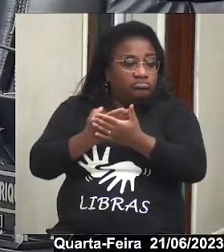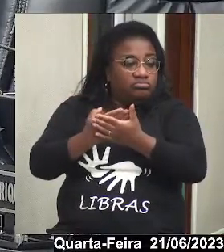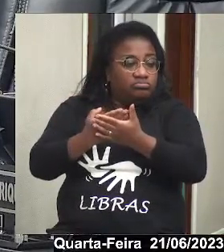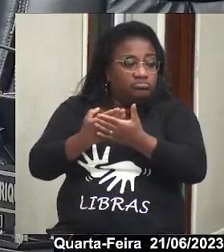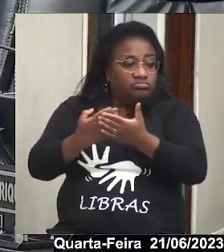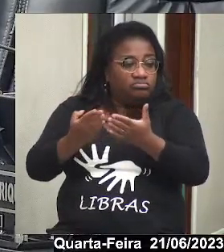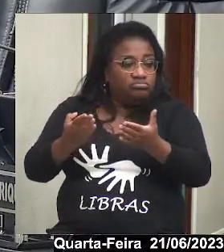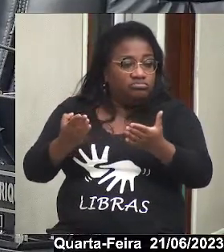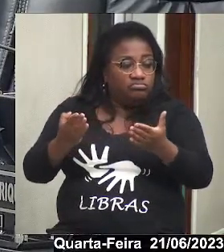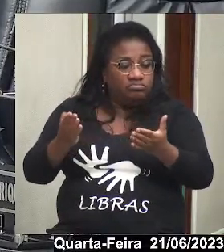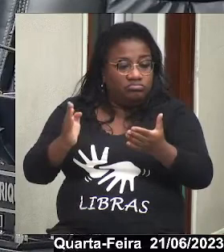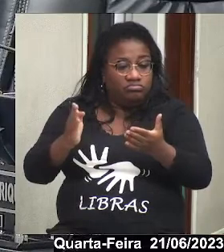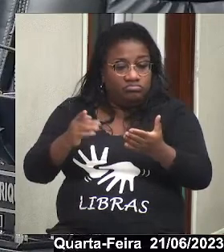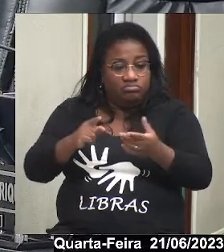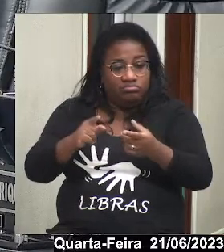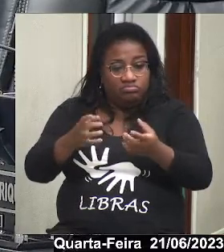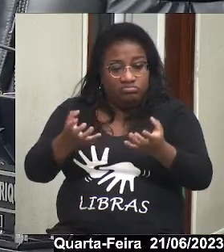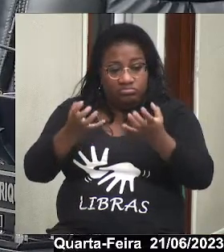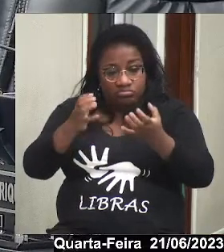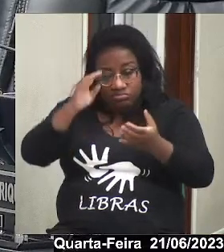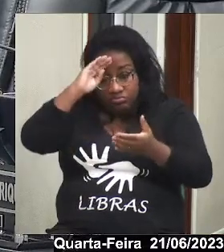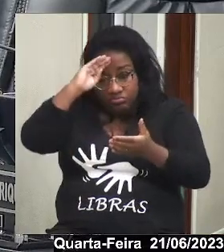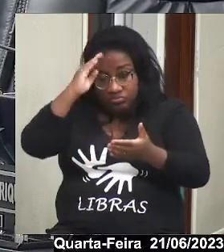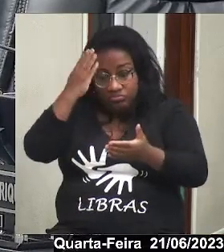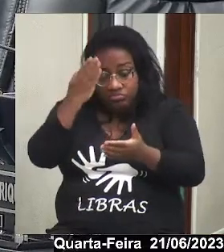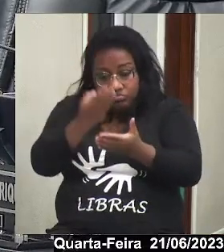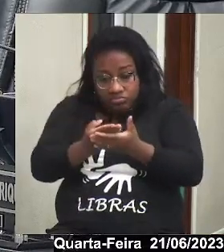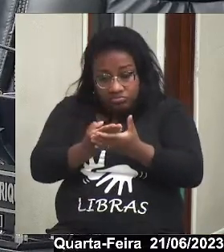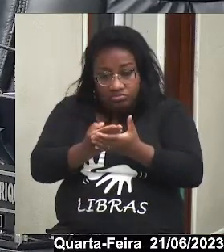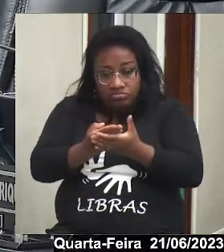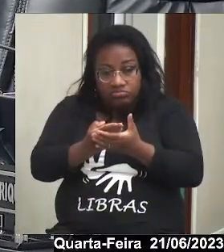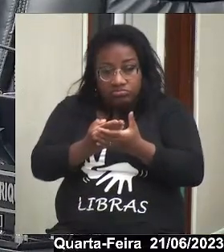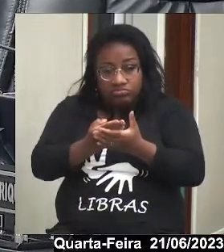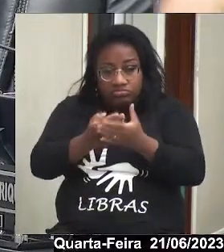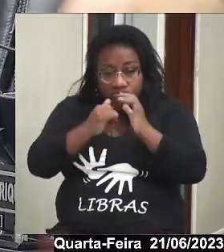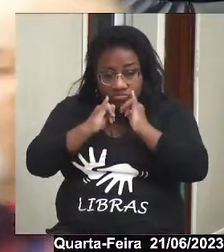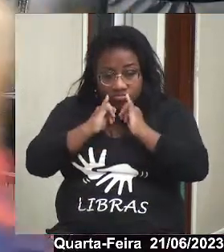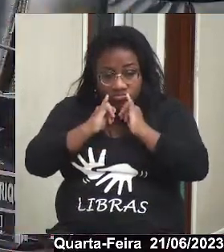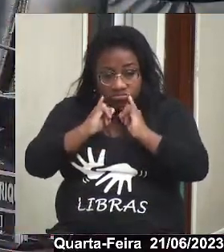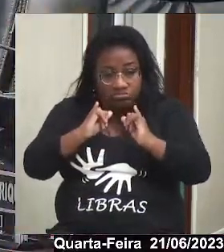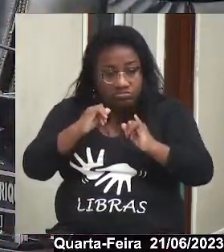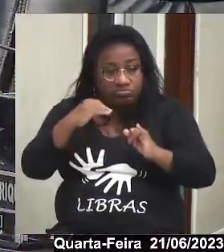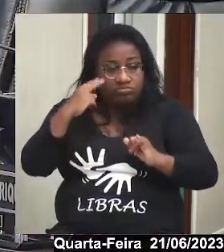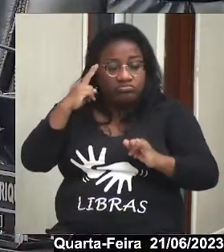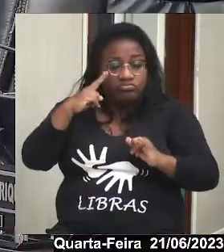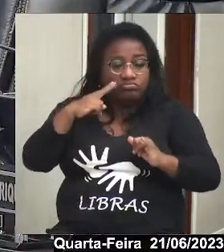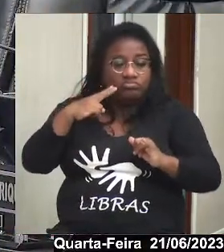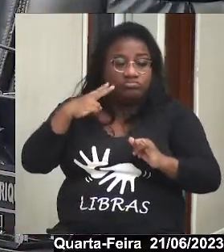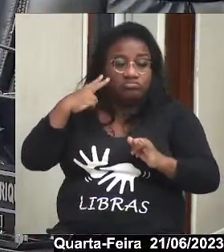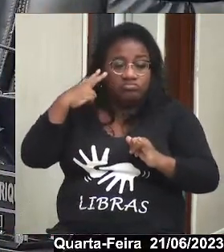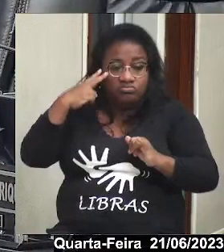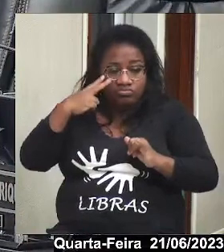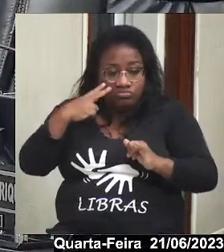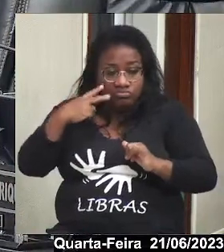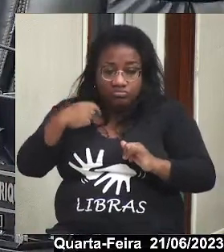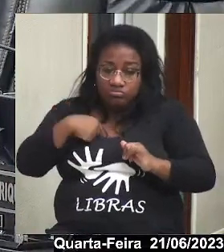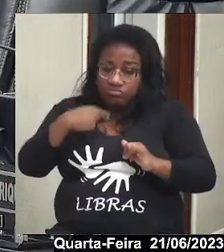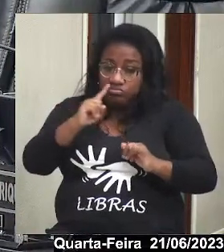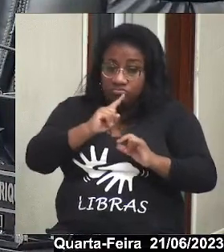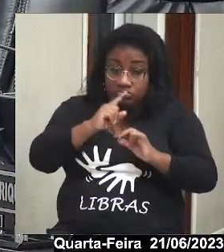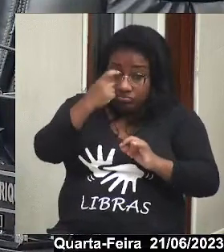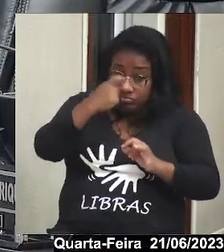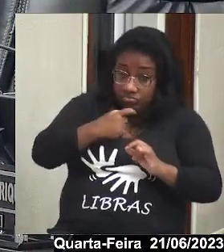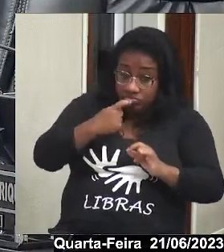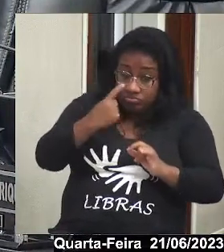expositores, né, vocês expositores, acreditem no que foi dito aqui pelos vereadores, que não foi apenas